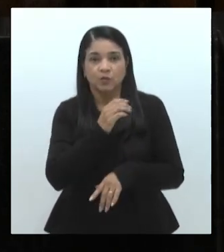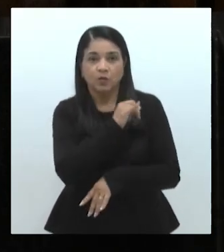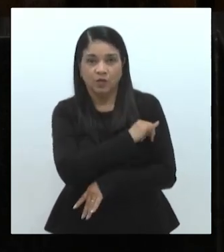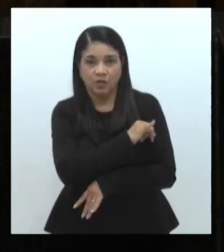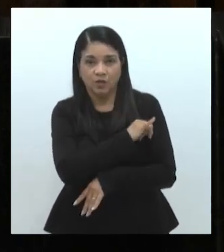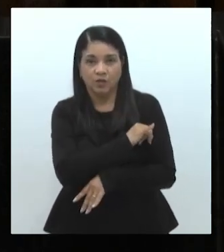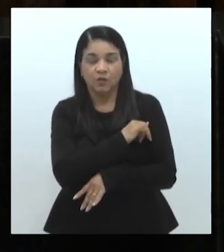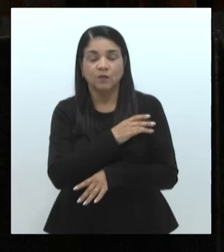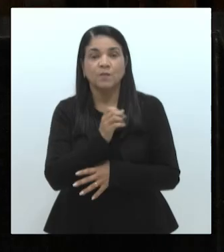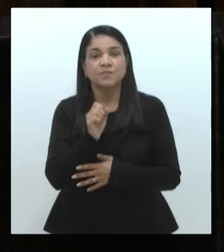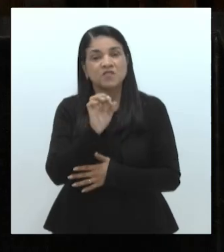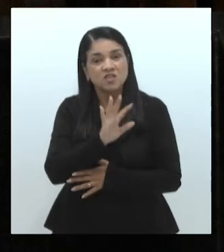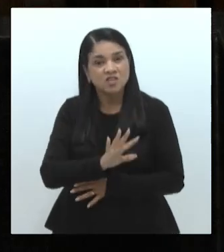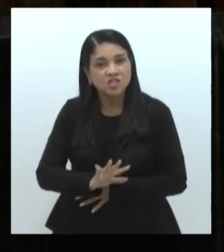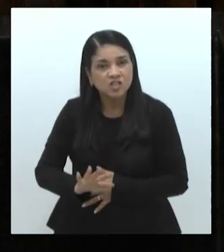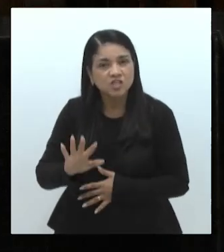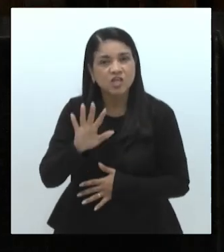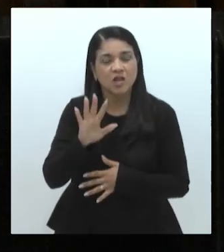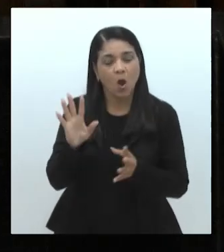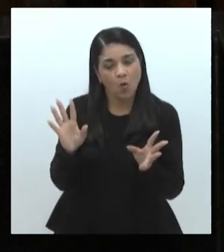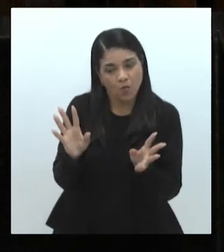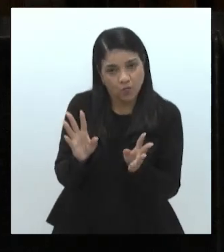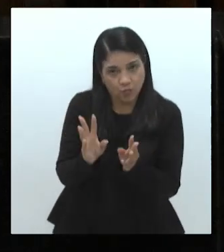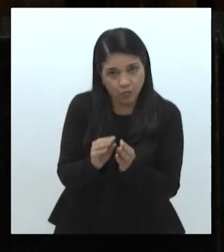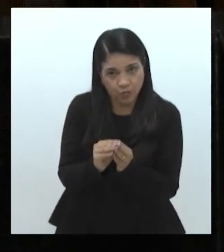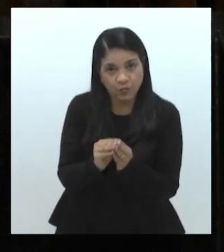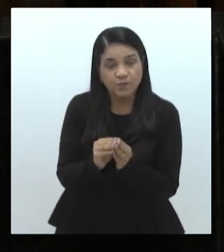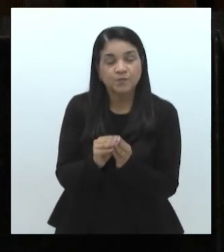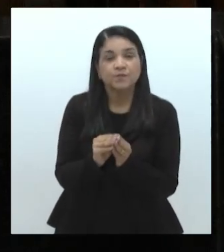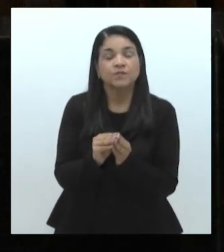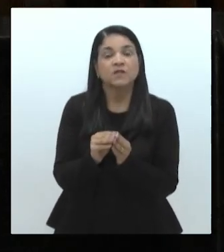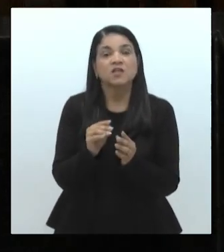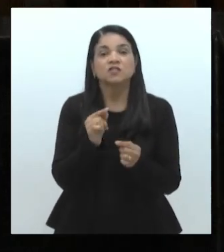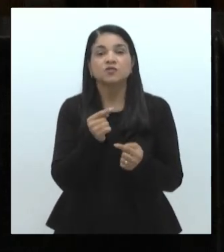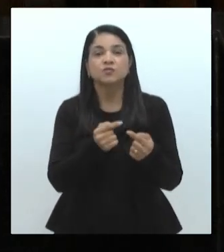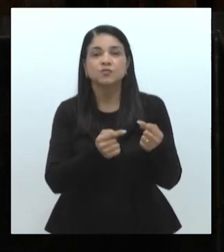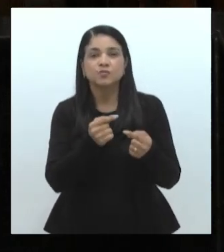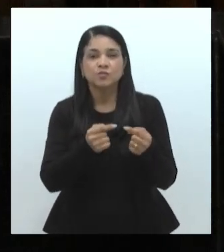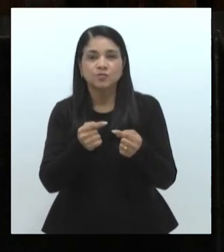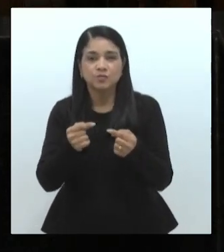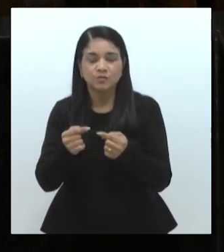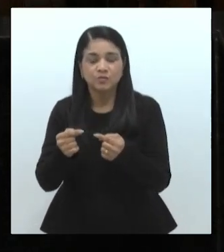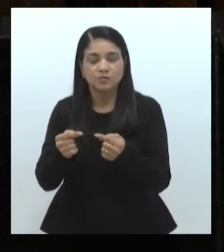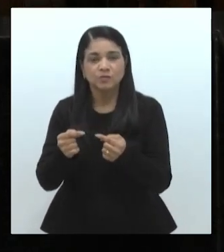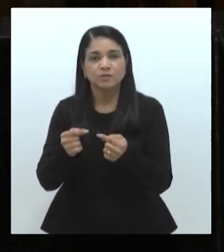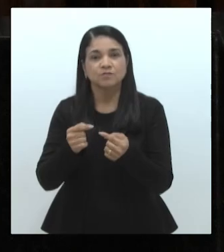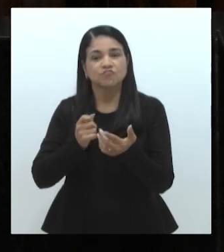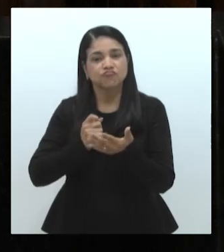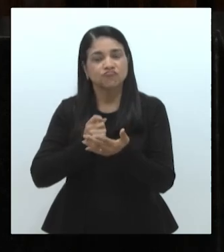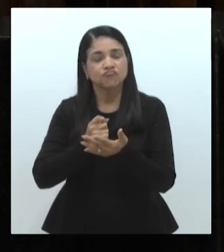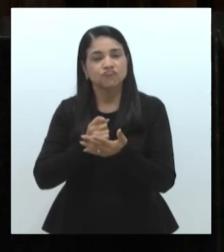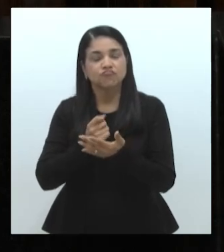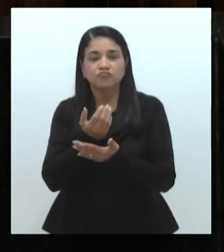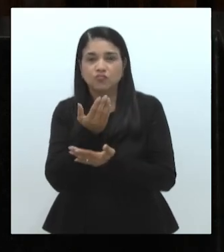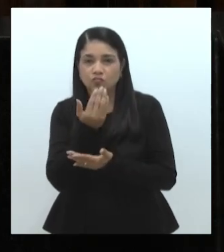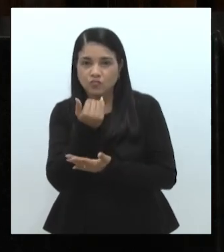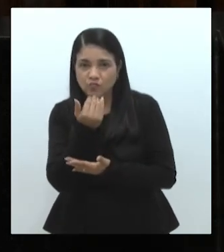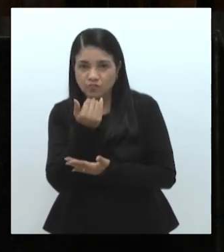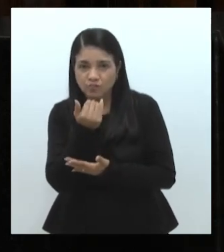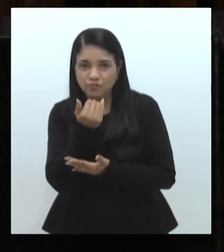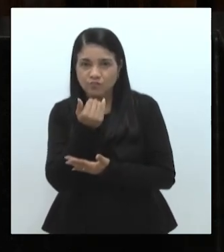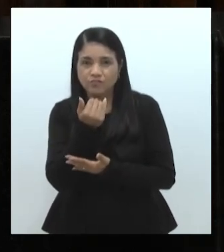para o encerramento, presidenta Tia Ju, essa discussão do abastecimento alimentar, ela